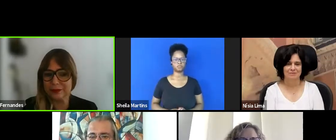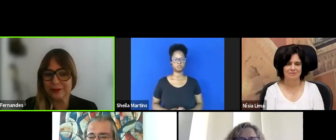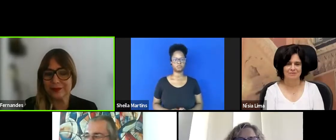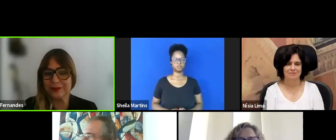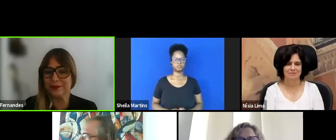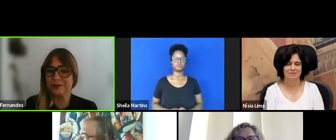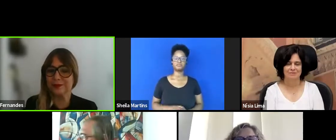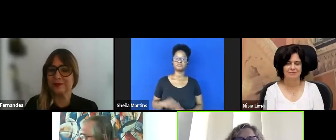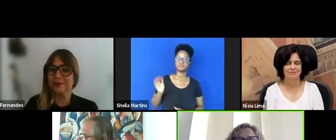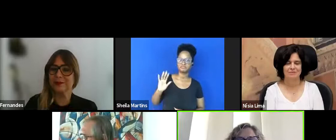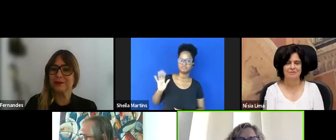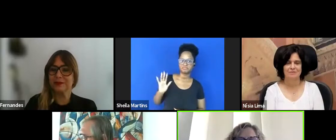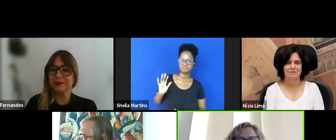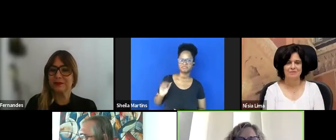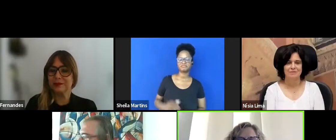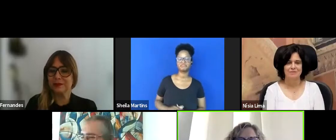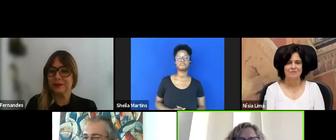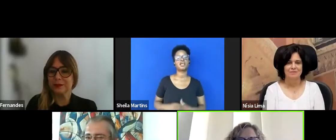Oi.